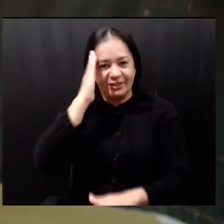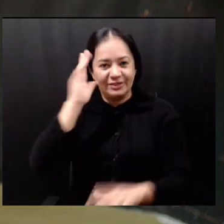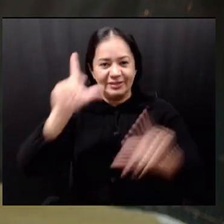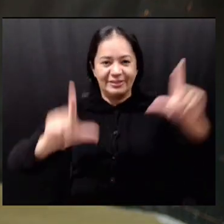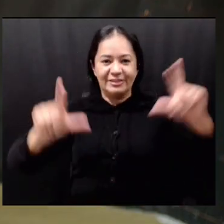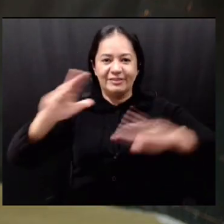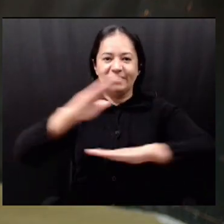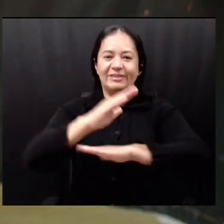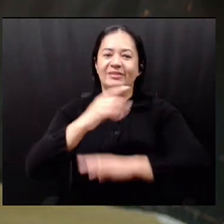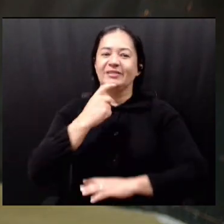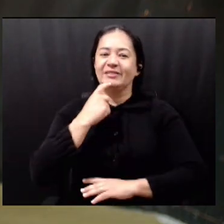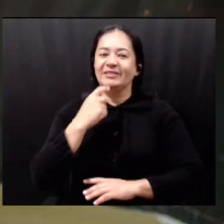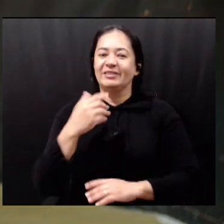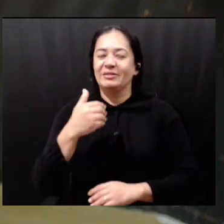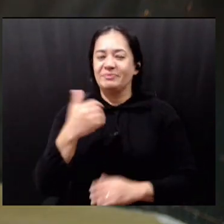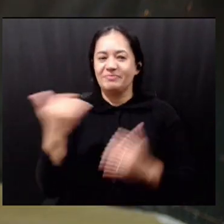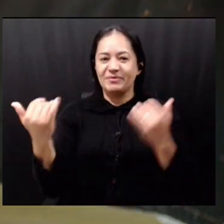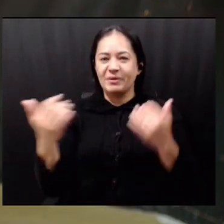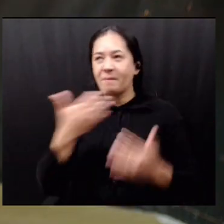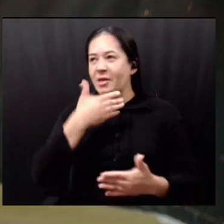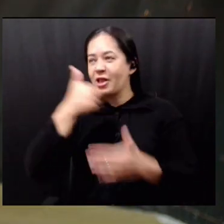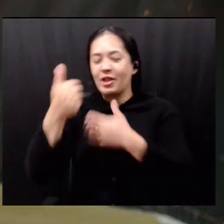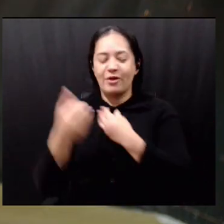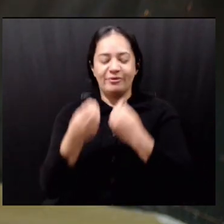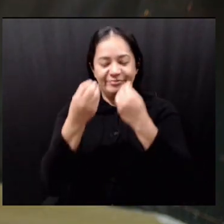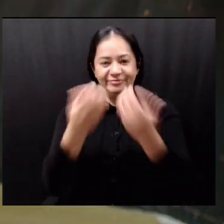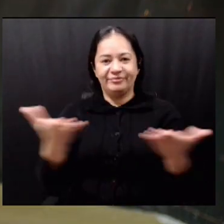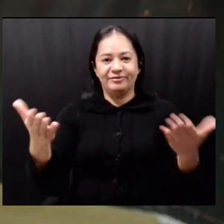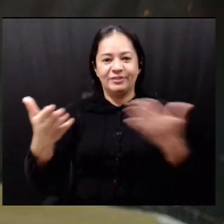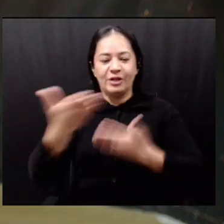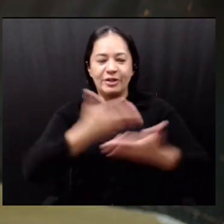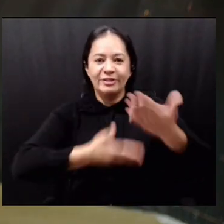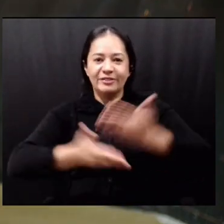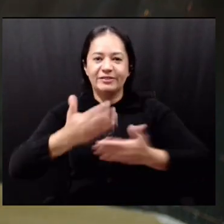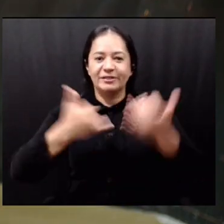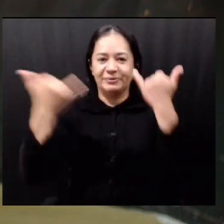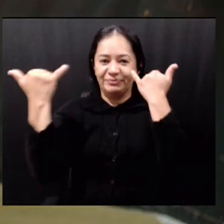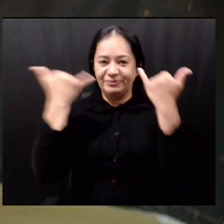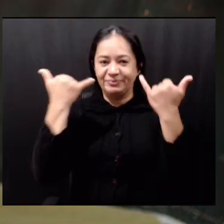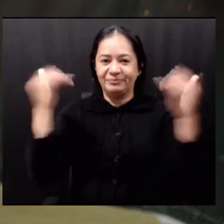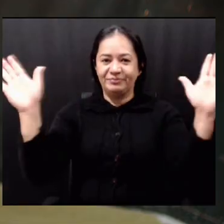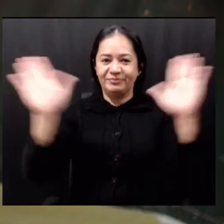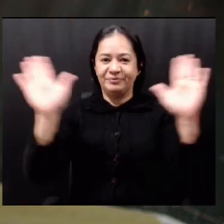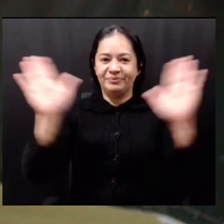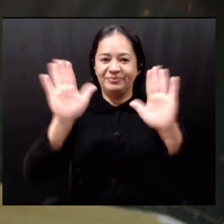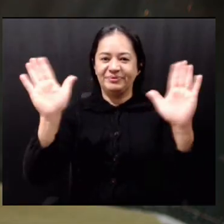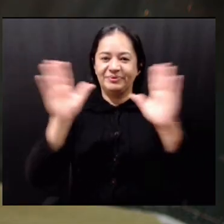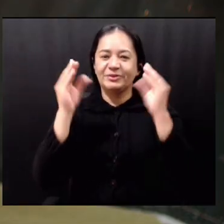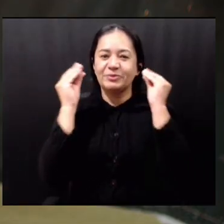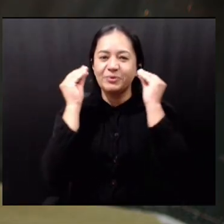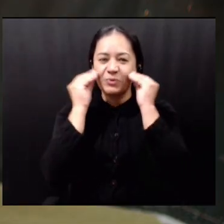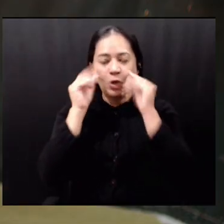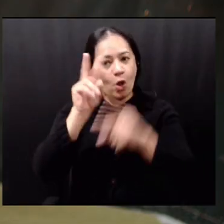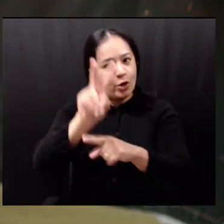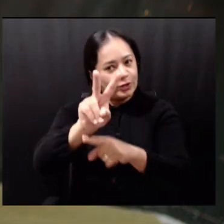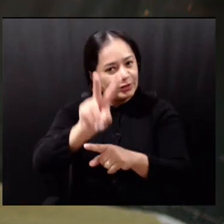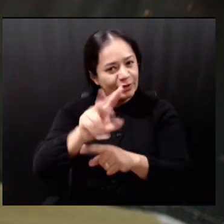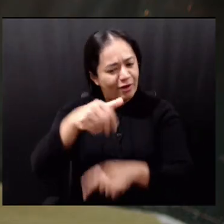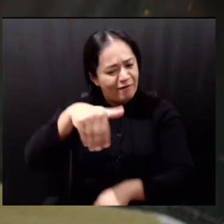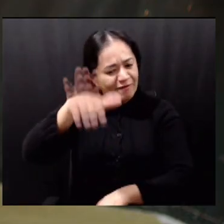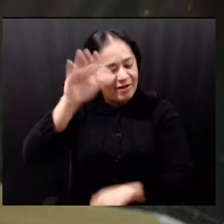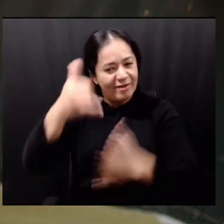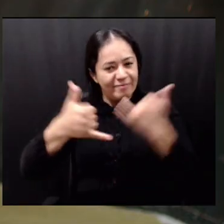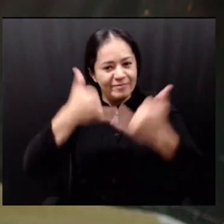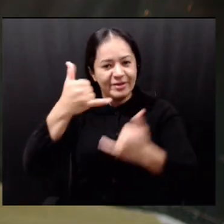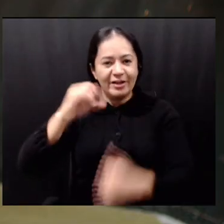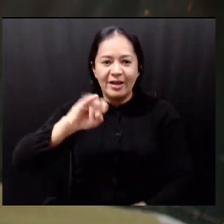para você o que há de melhor, entretenimento e informação. Valeu, beijo grande para você, se cuida, vai brincar, aproveite, solte a criança que